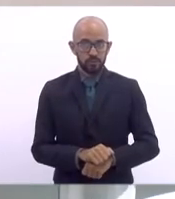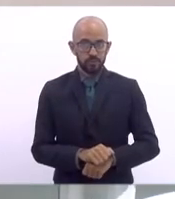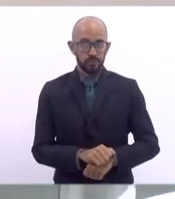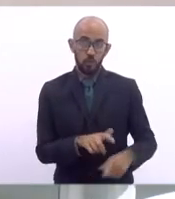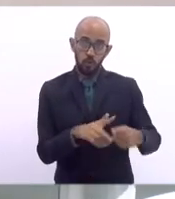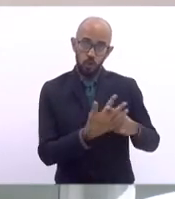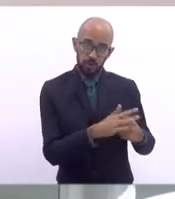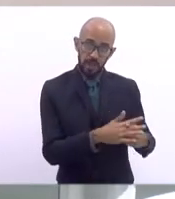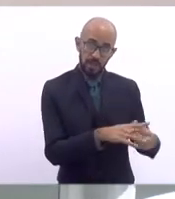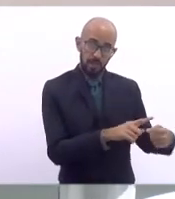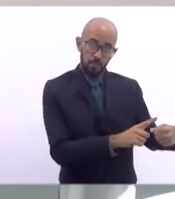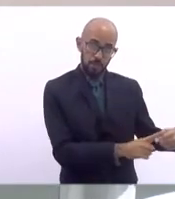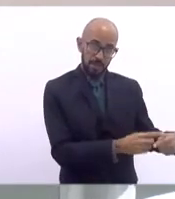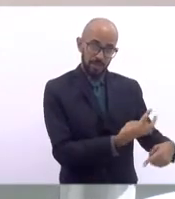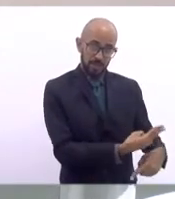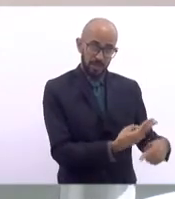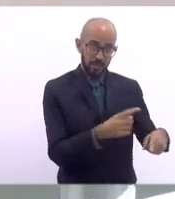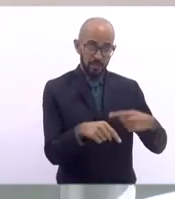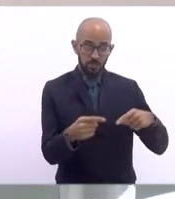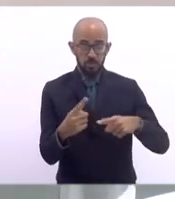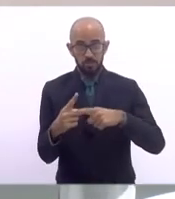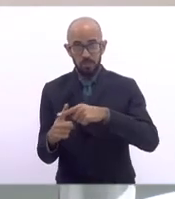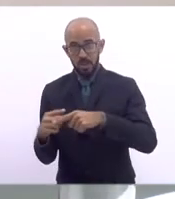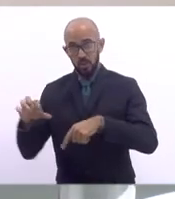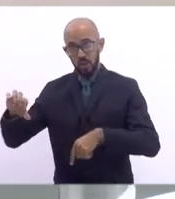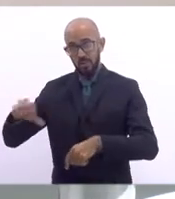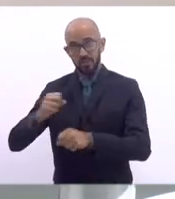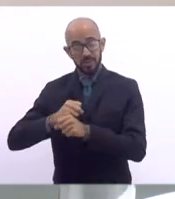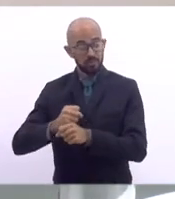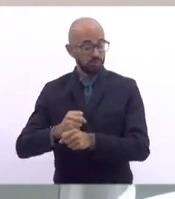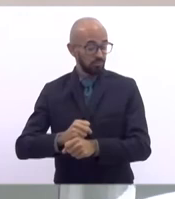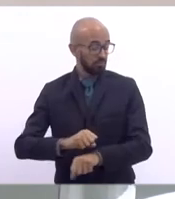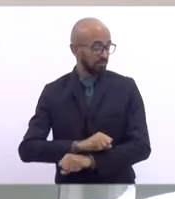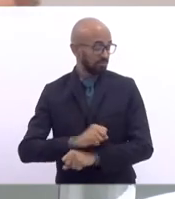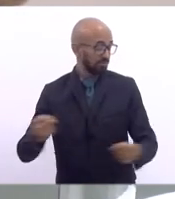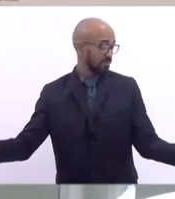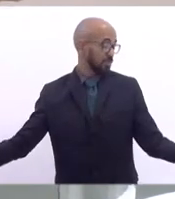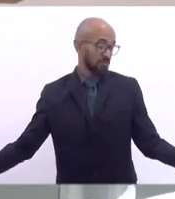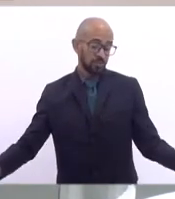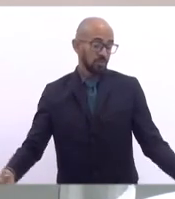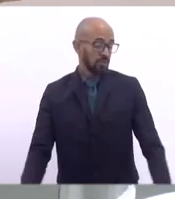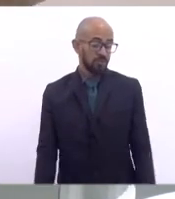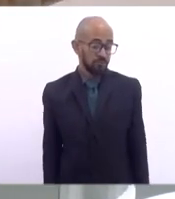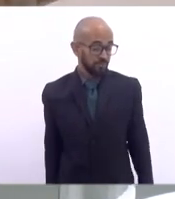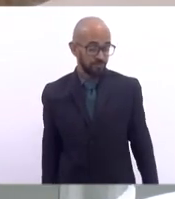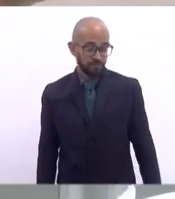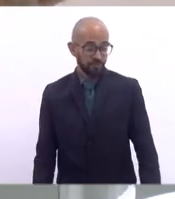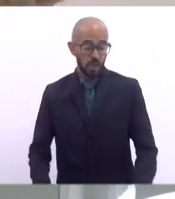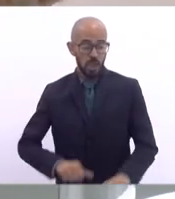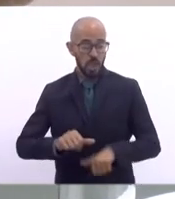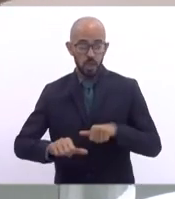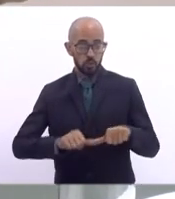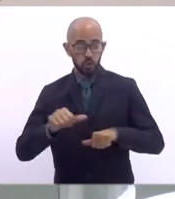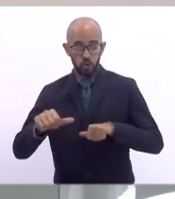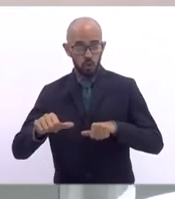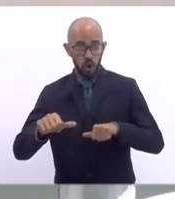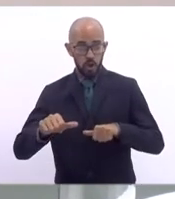depois corrigindo por mais nove anos a Oi e a troca de